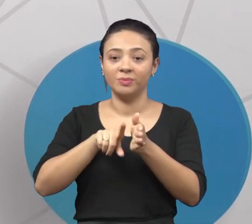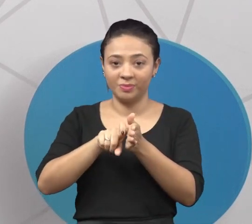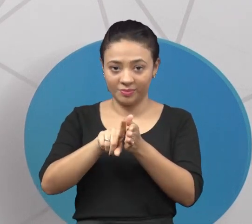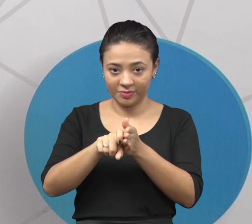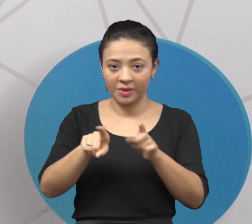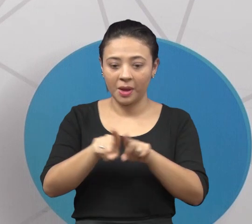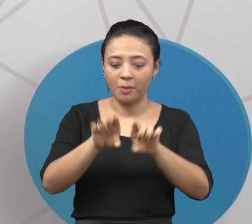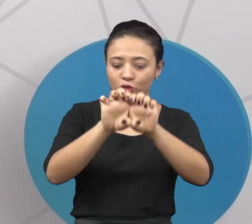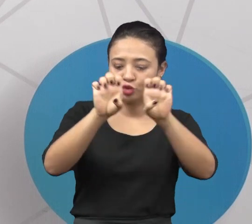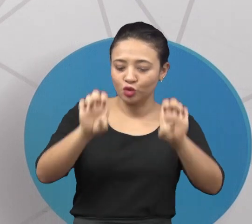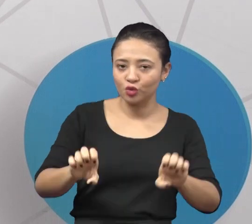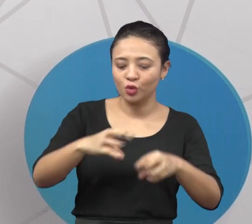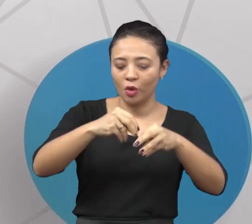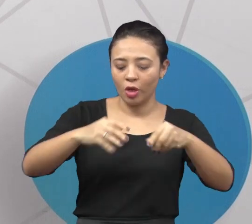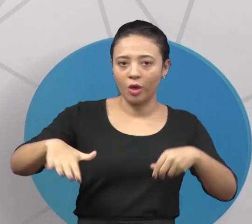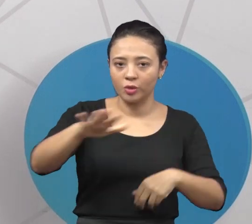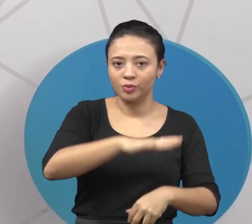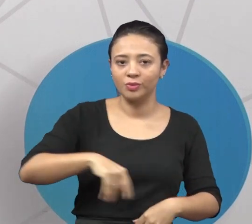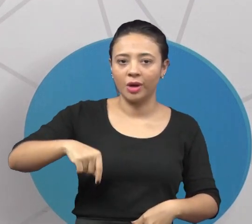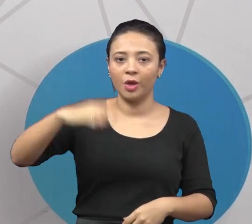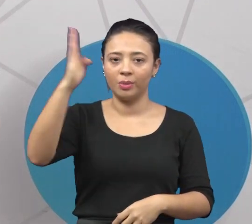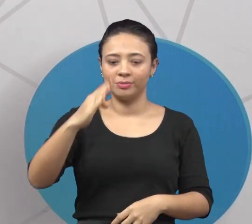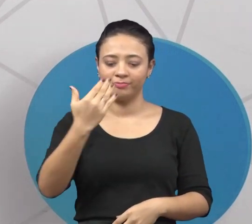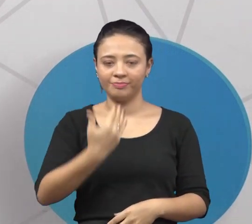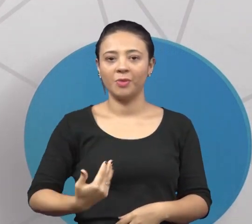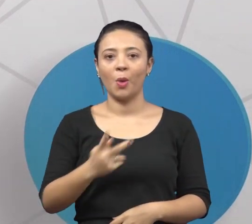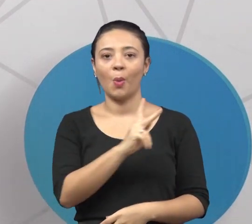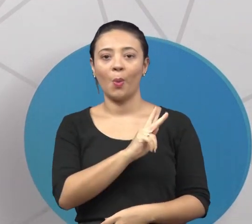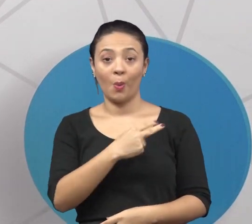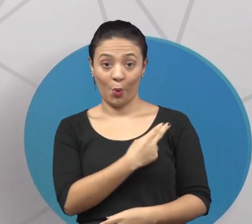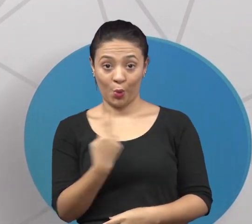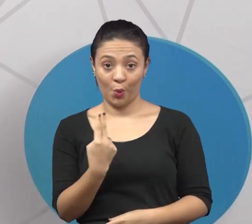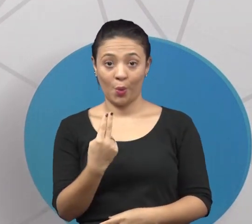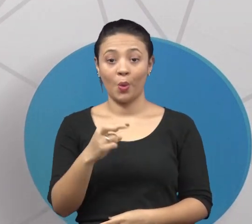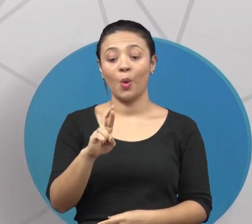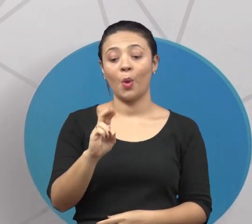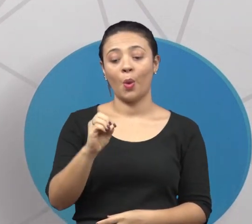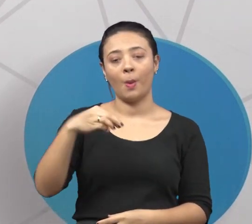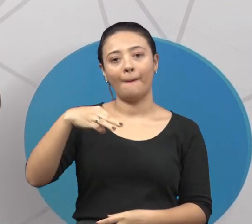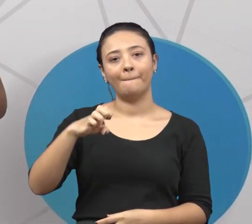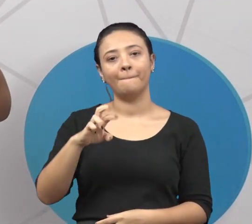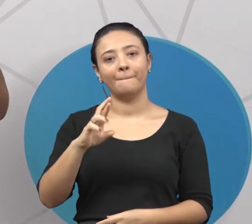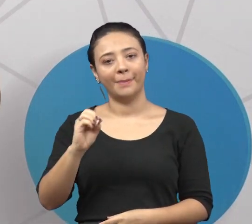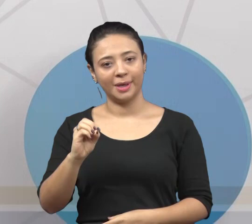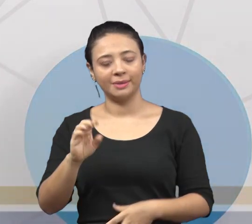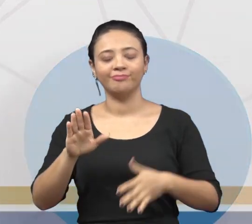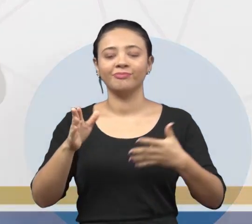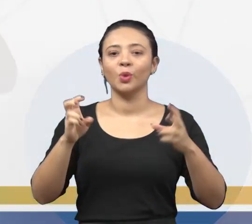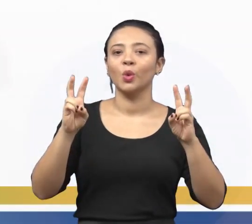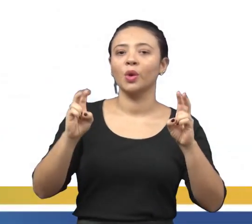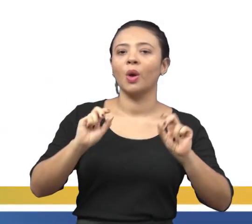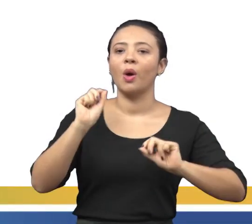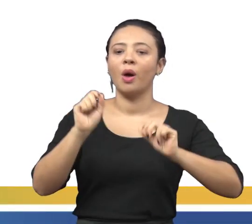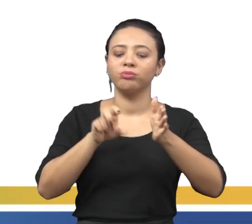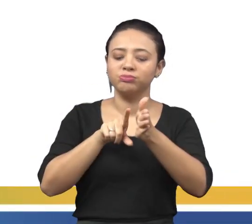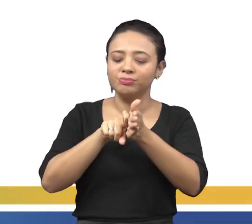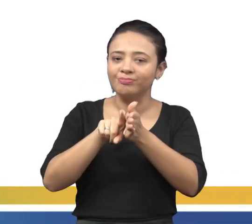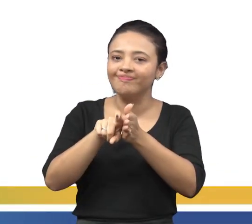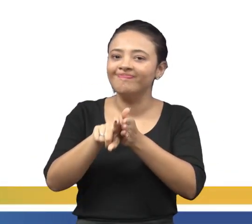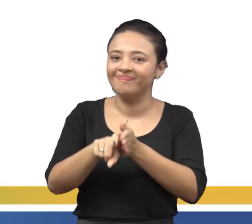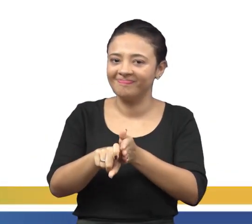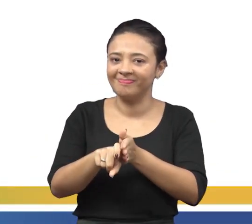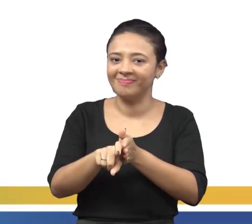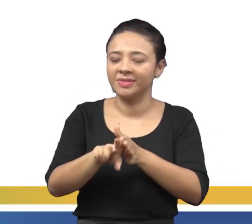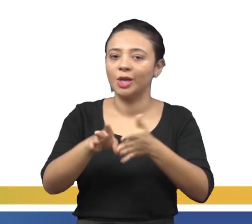do Brasil. Meu nome é Romero César. Vamos lá começar. Como eu falei para vocês, o tema é agropecuária e a gente vai estar